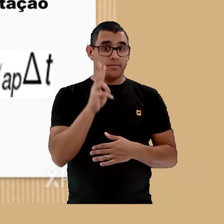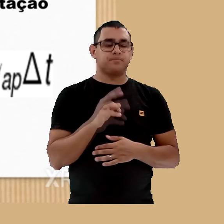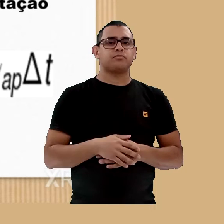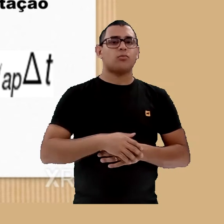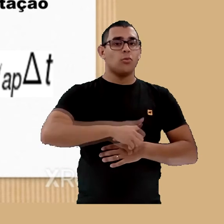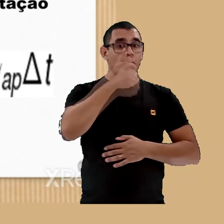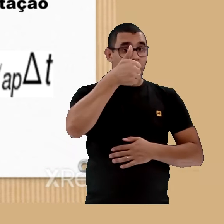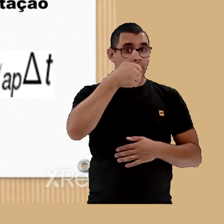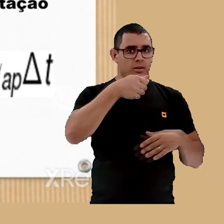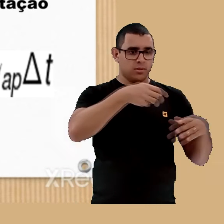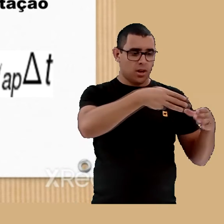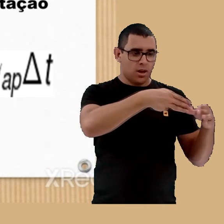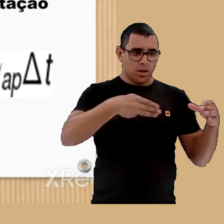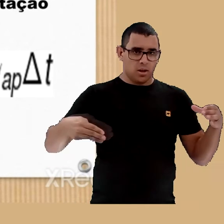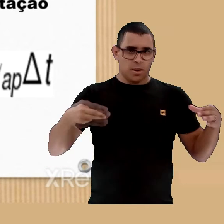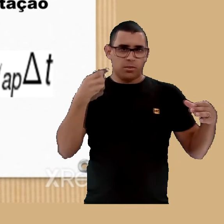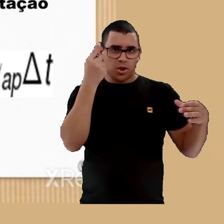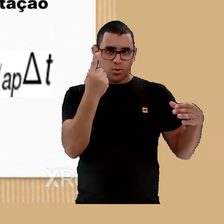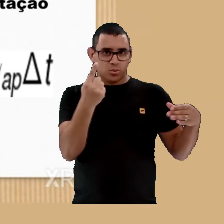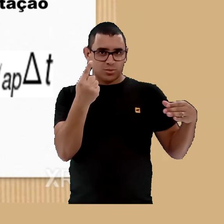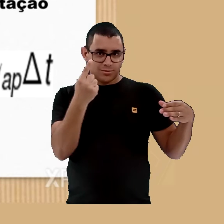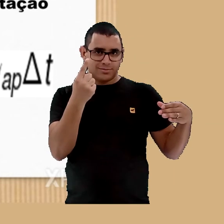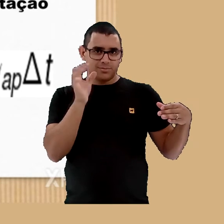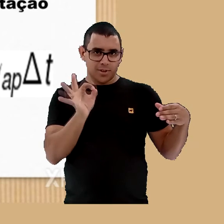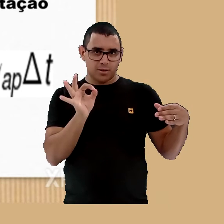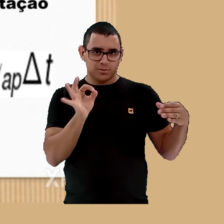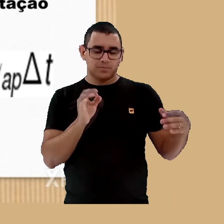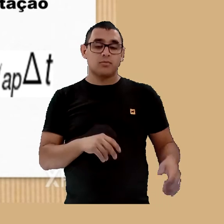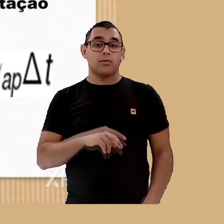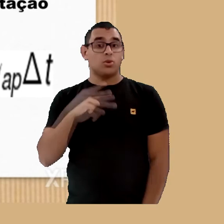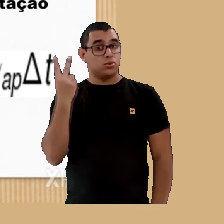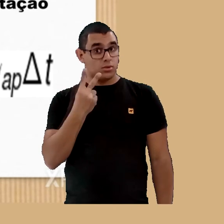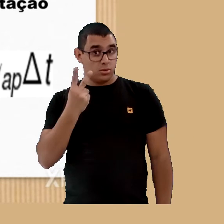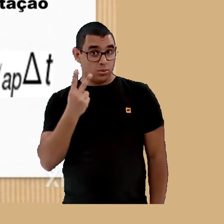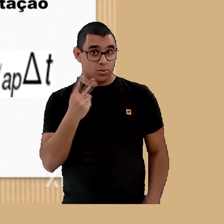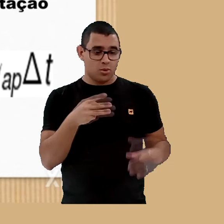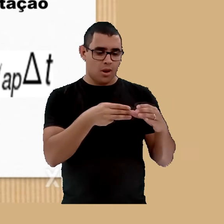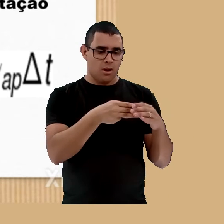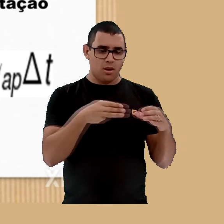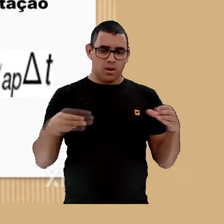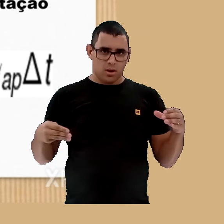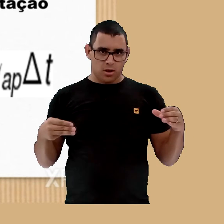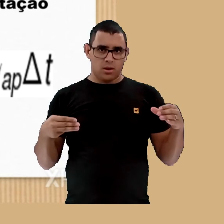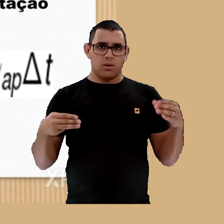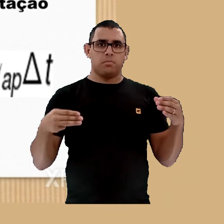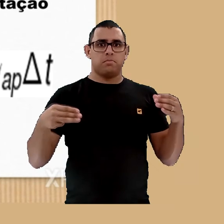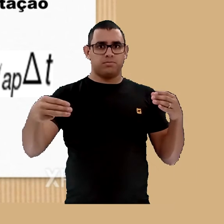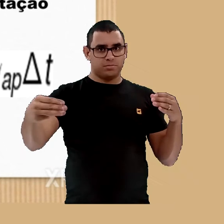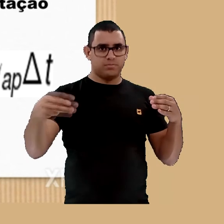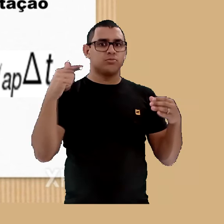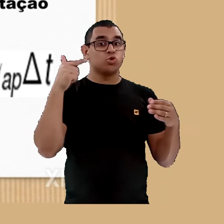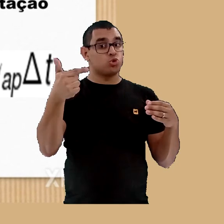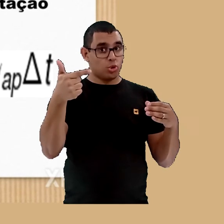coloquei a formulazinha bem clássica. Variação volumétrica aparente, observe que estão trabalhando em metros